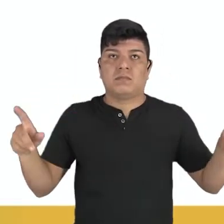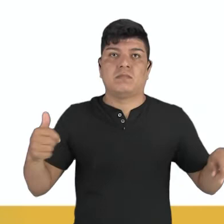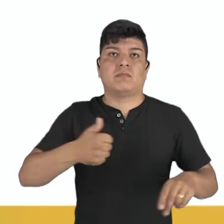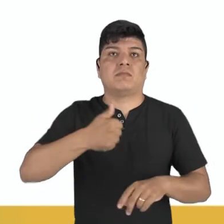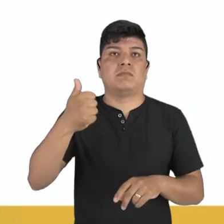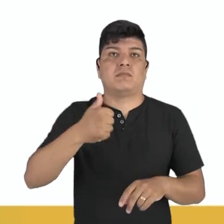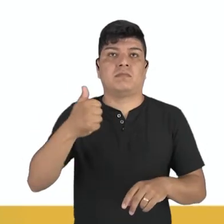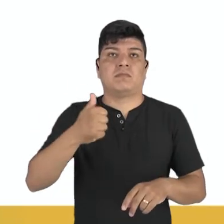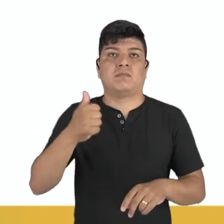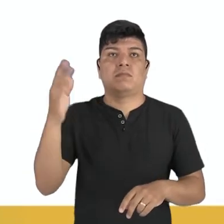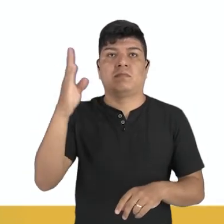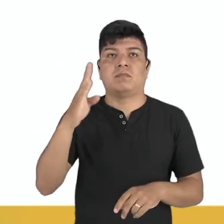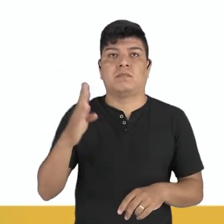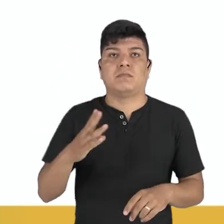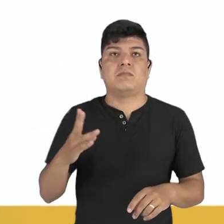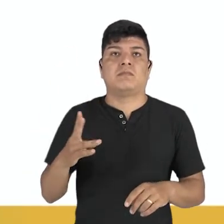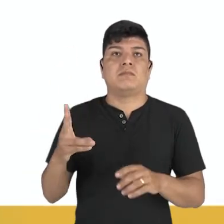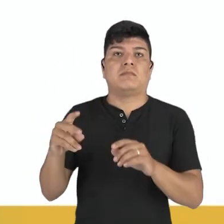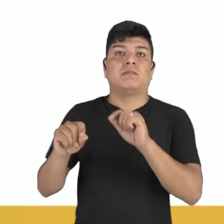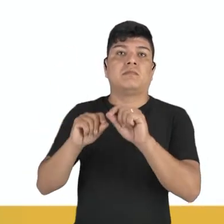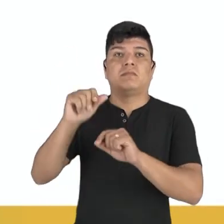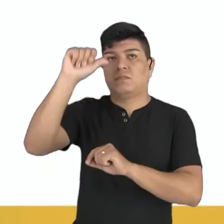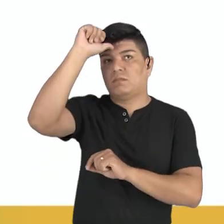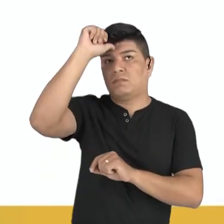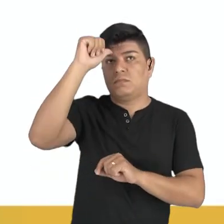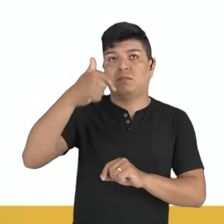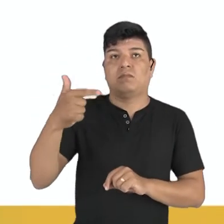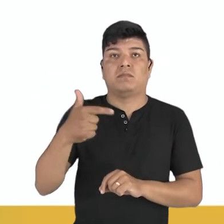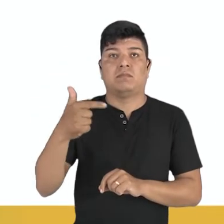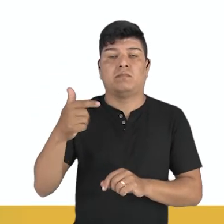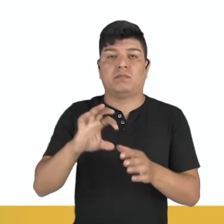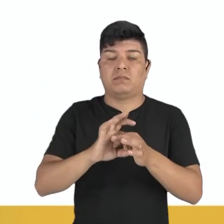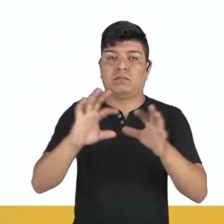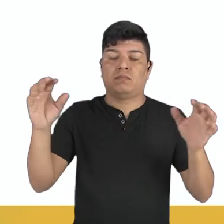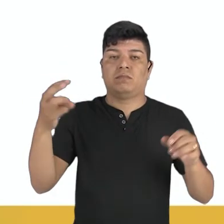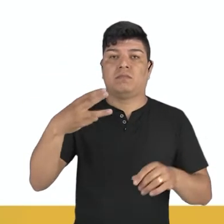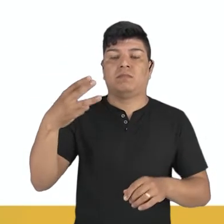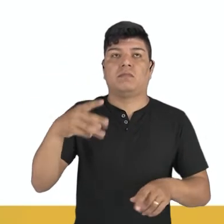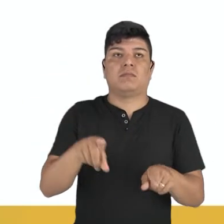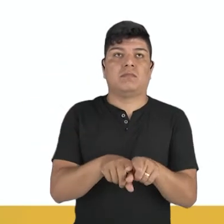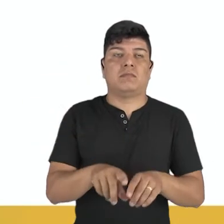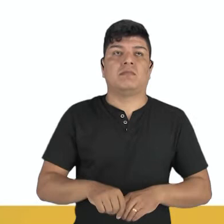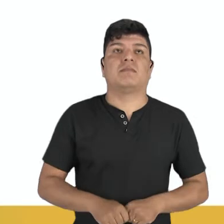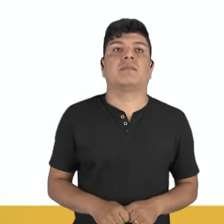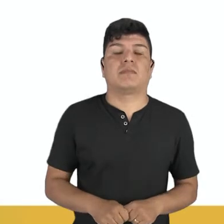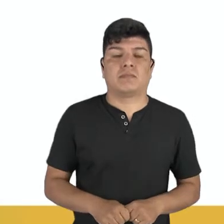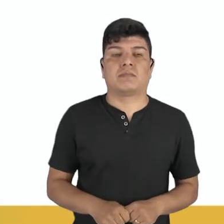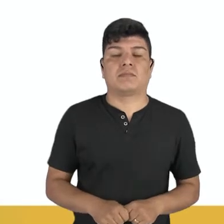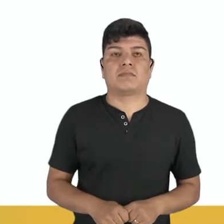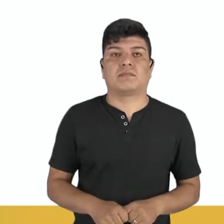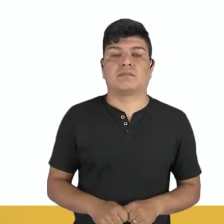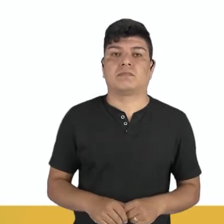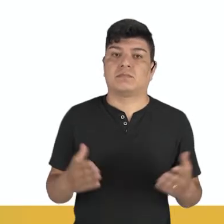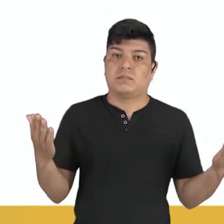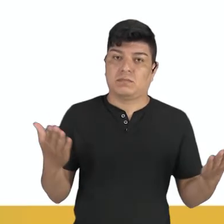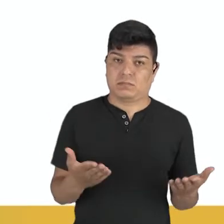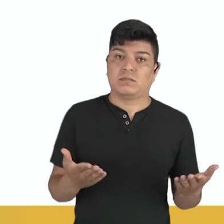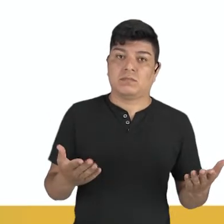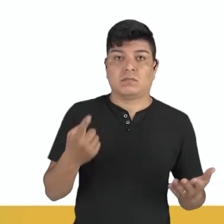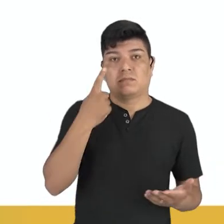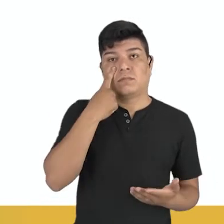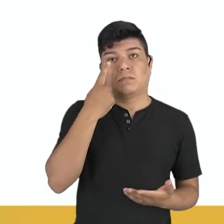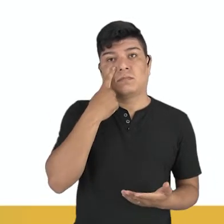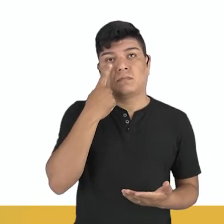e pessimismo EA terceira fase de liberdade Oi e aí nós vamos parar um pouquinho